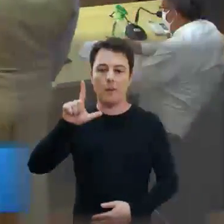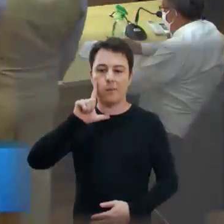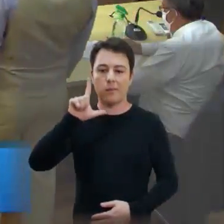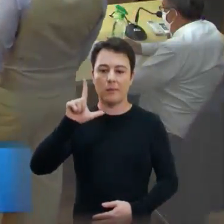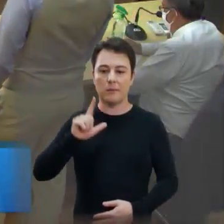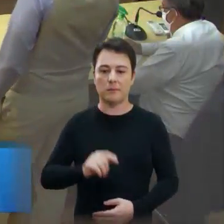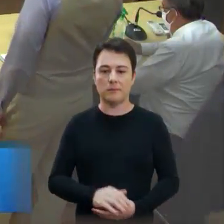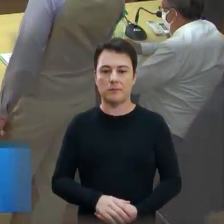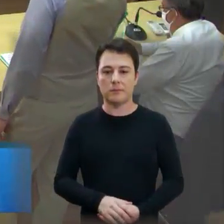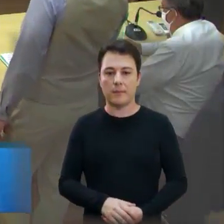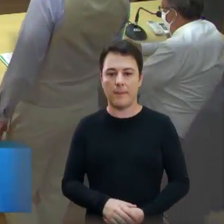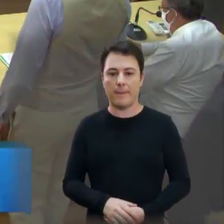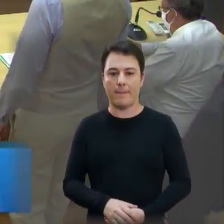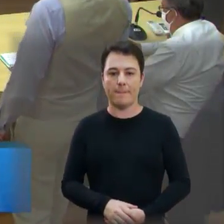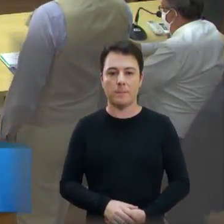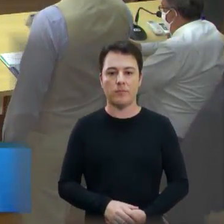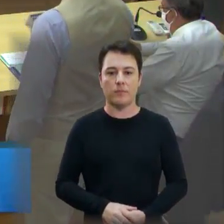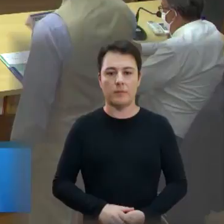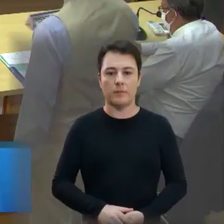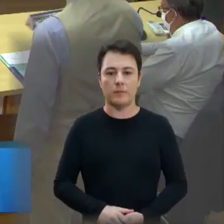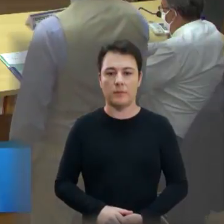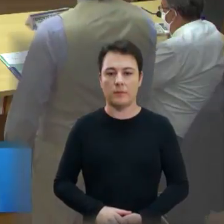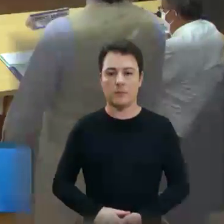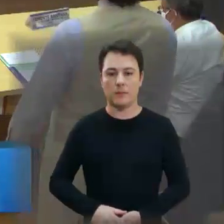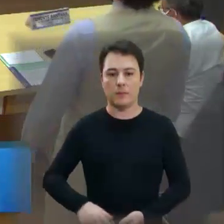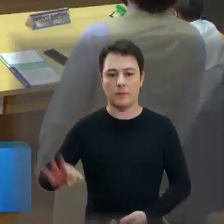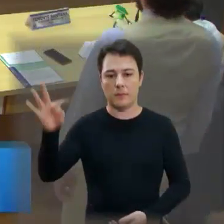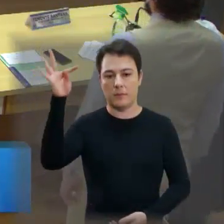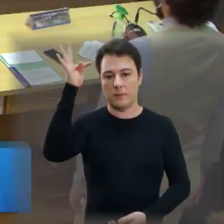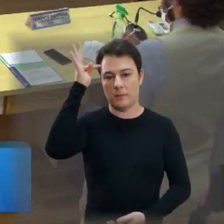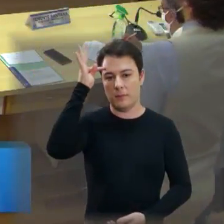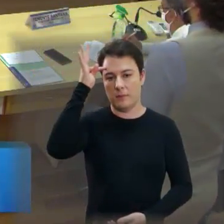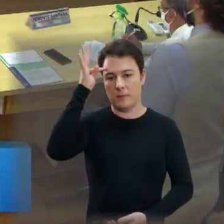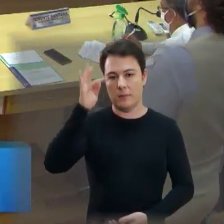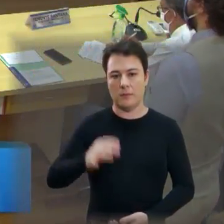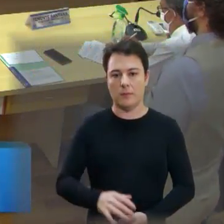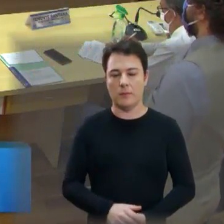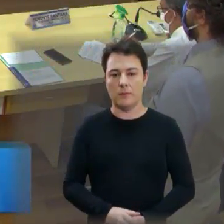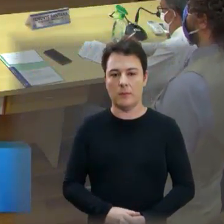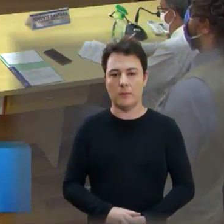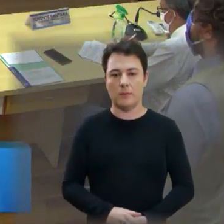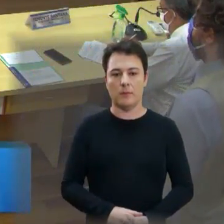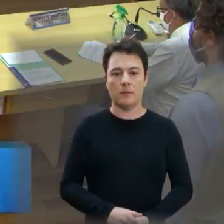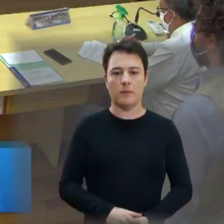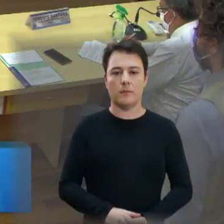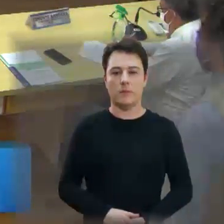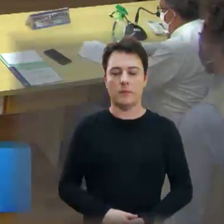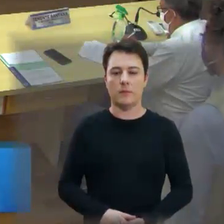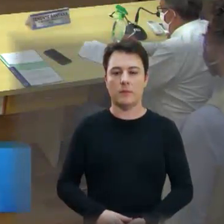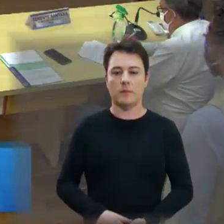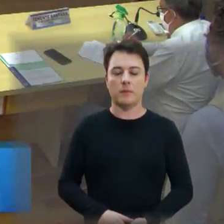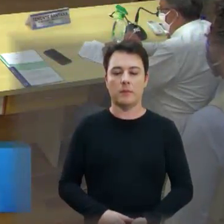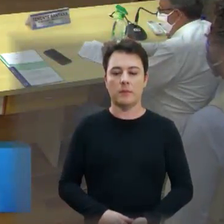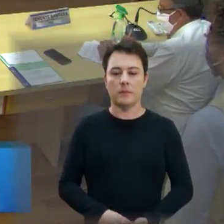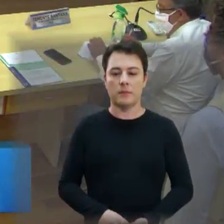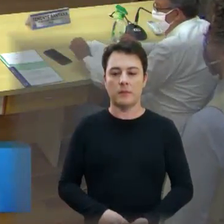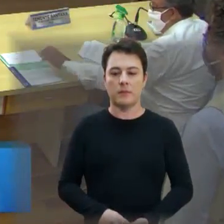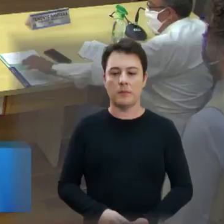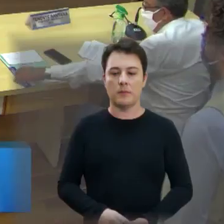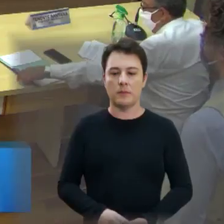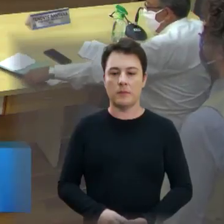Macaco. Mais algum vereador? Vereador Toninho do Mel. Com a palavra, vereador Zé Luiz Zé Macaco.